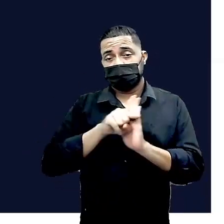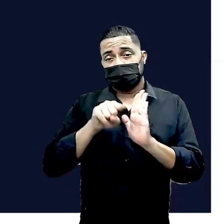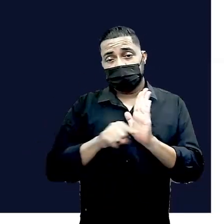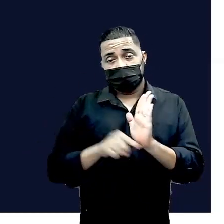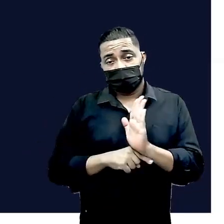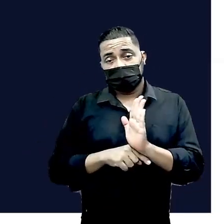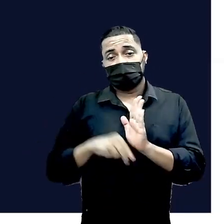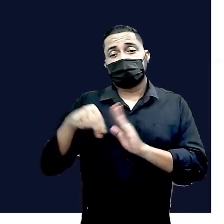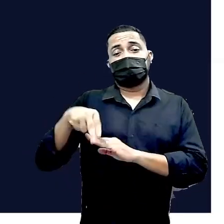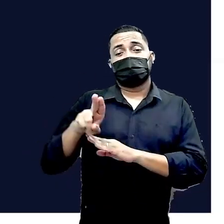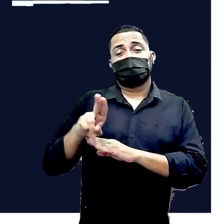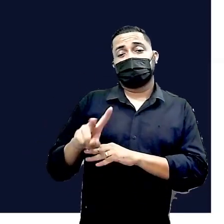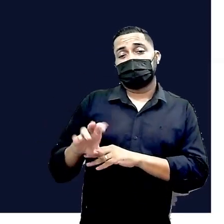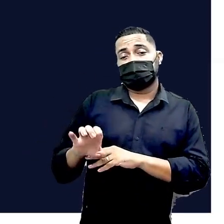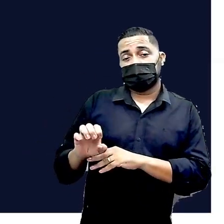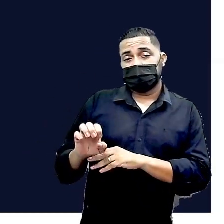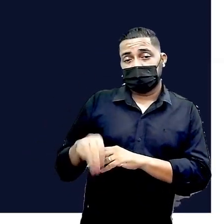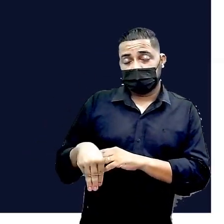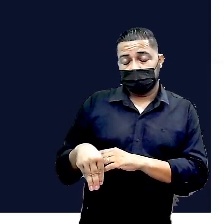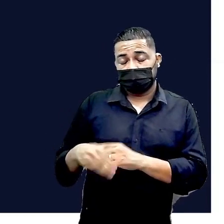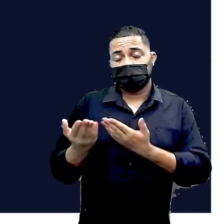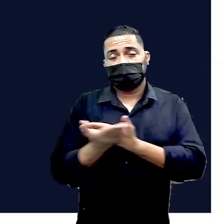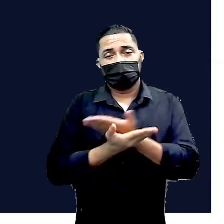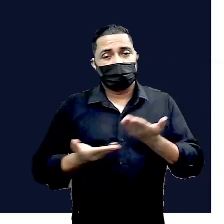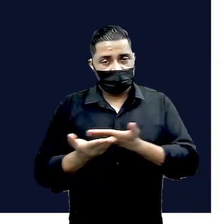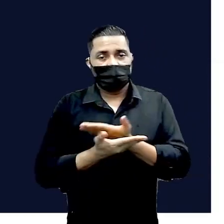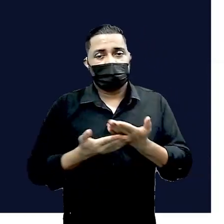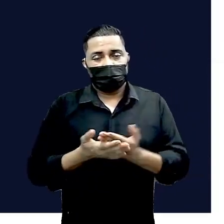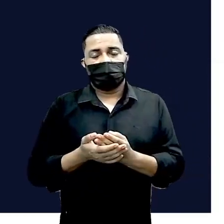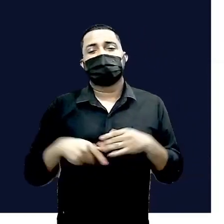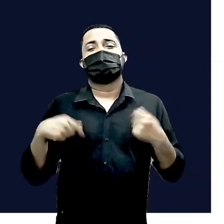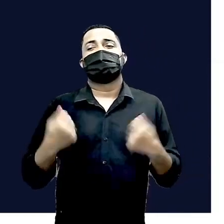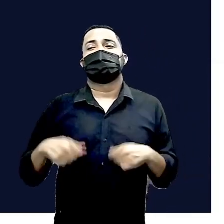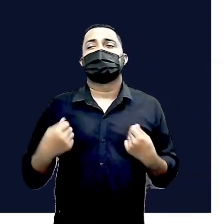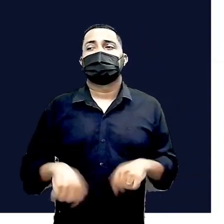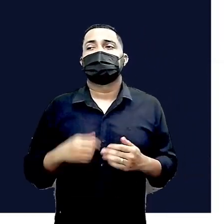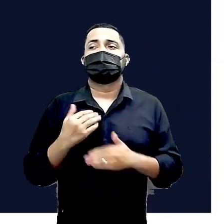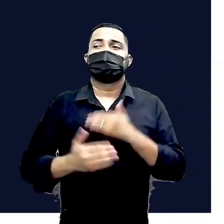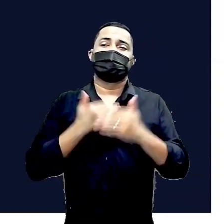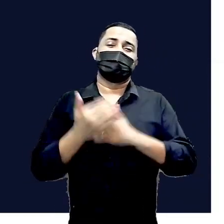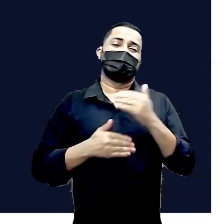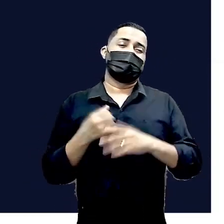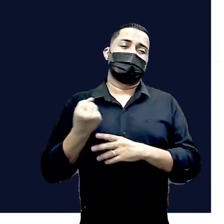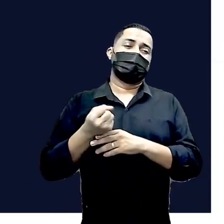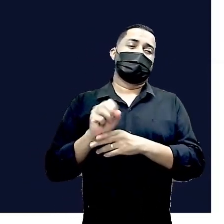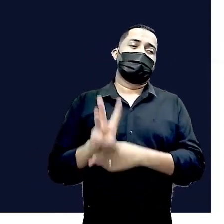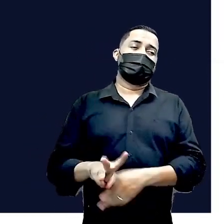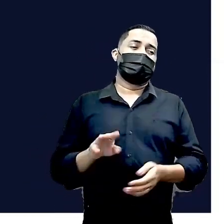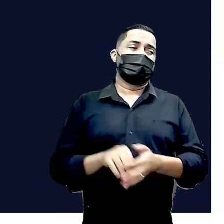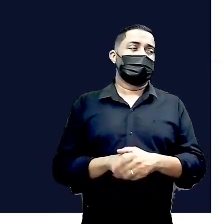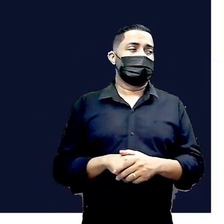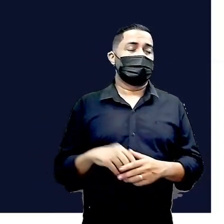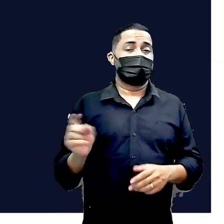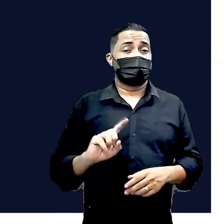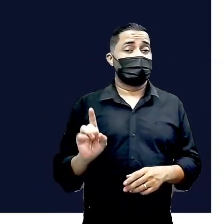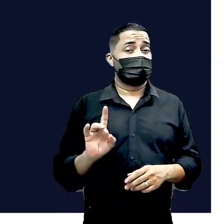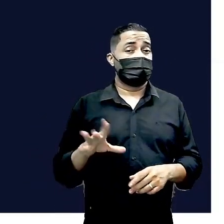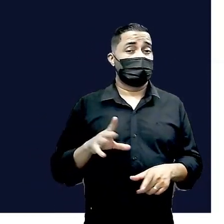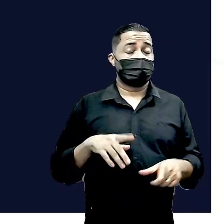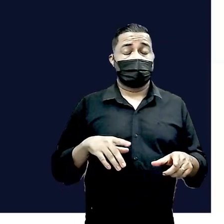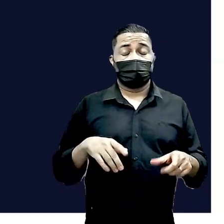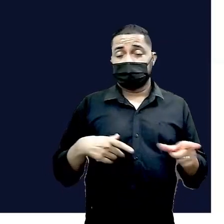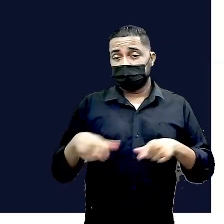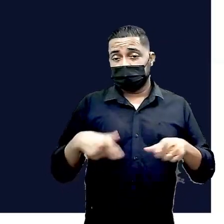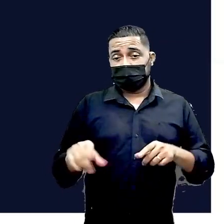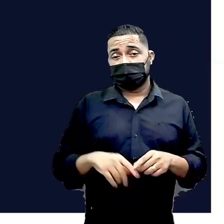nuvem compartilhada agora se tornou um item necessário para o desenvolvimento de software, né? Ninguém trabalha mais sozinho, então todo